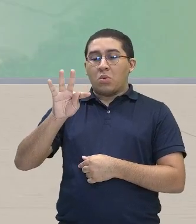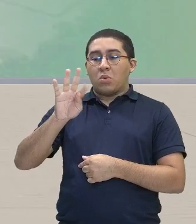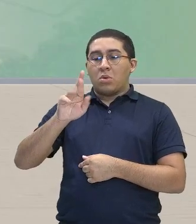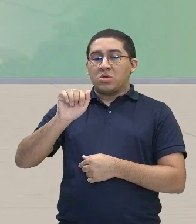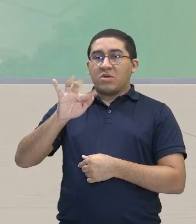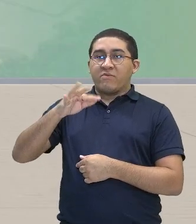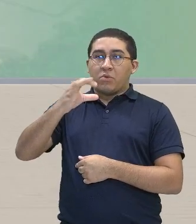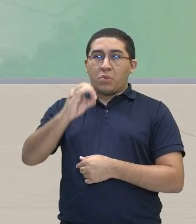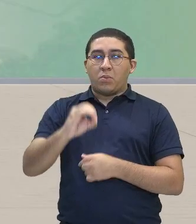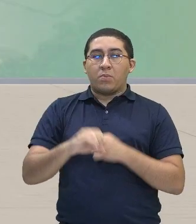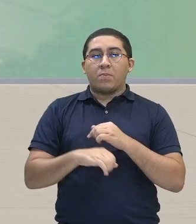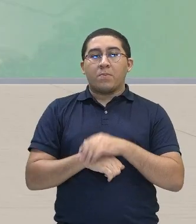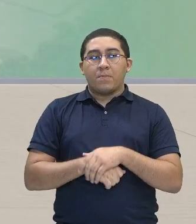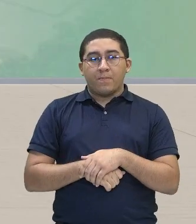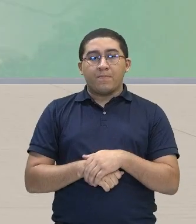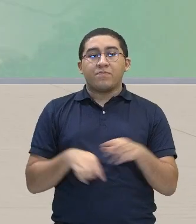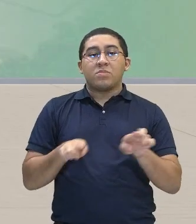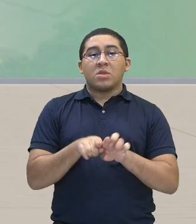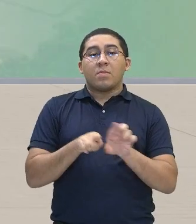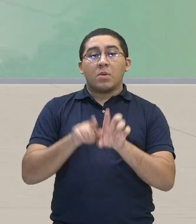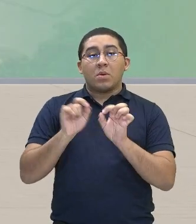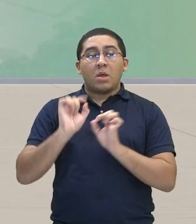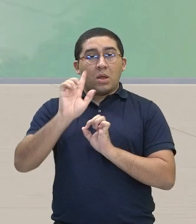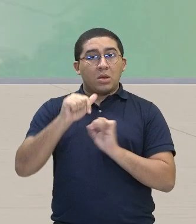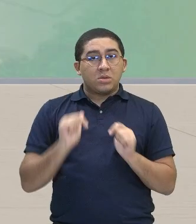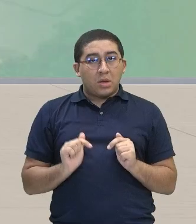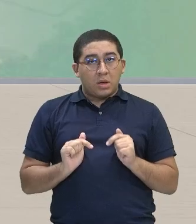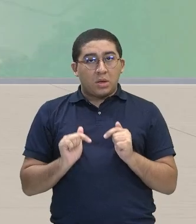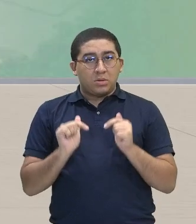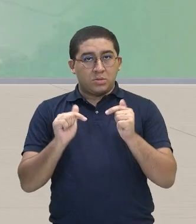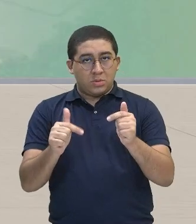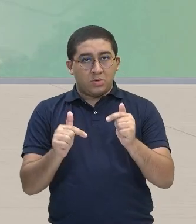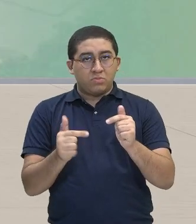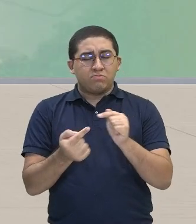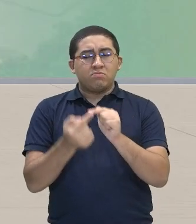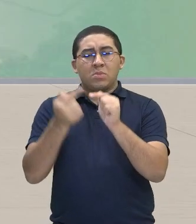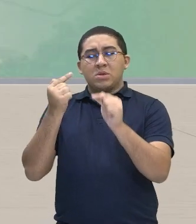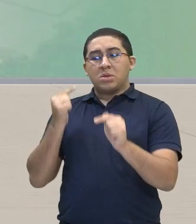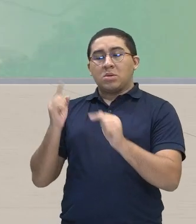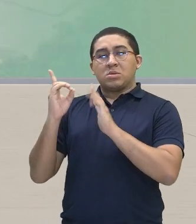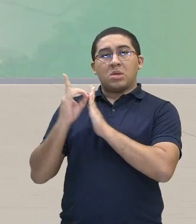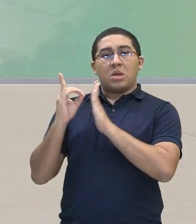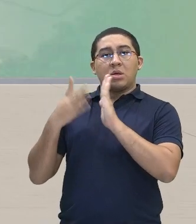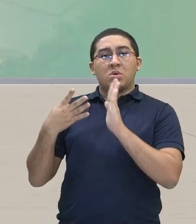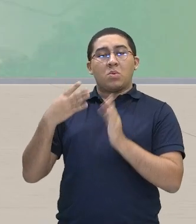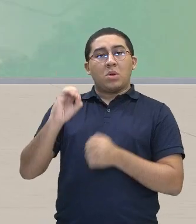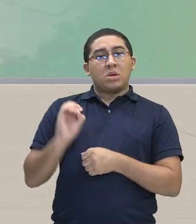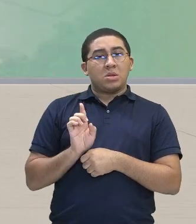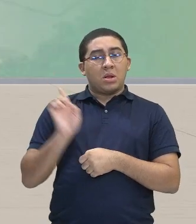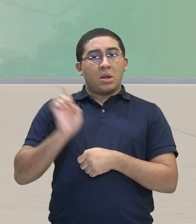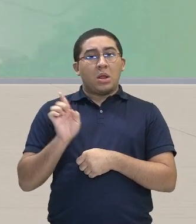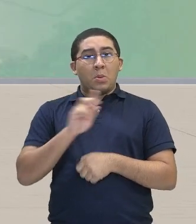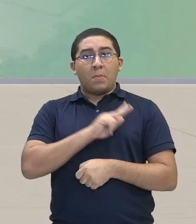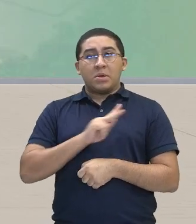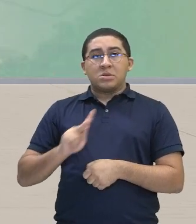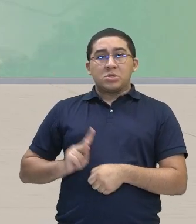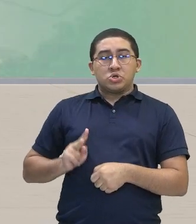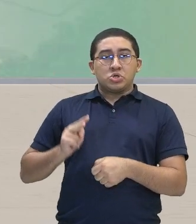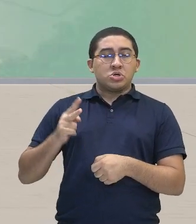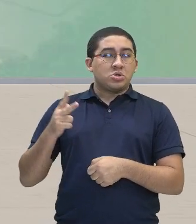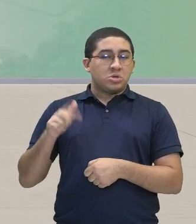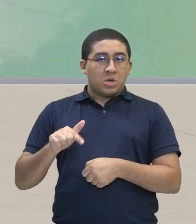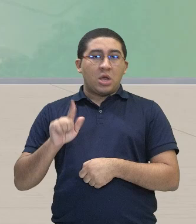que essas medidas que são implementadas desde a década de 40, lá com Getúlio Vargas, elas vão ter como